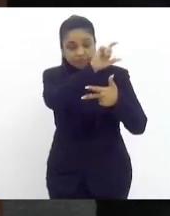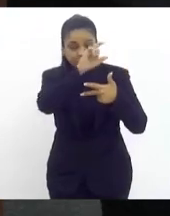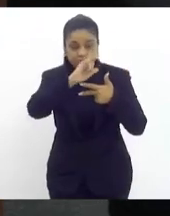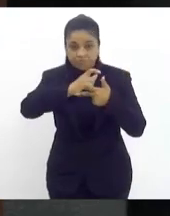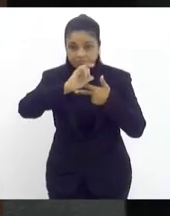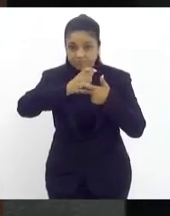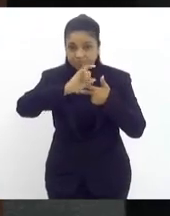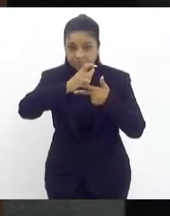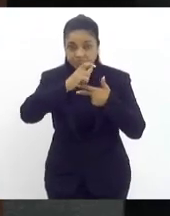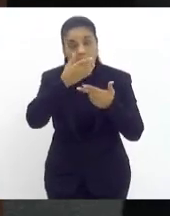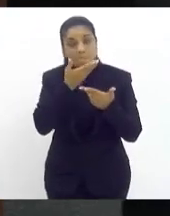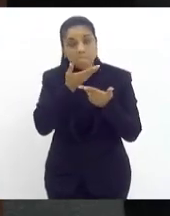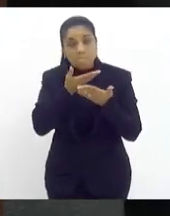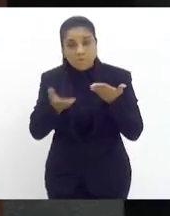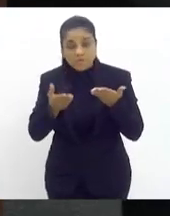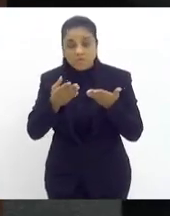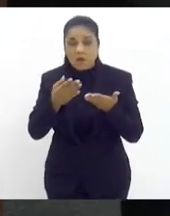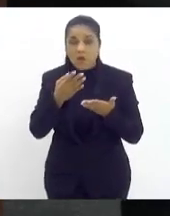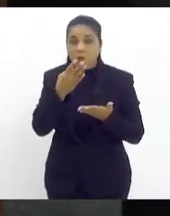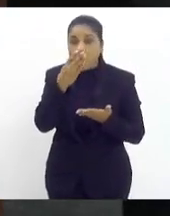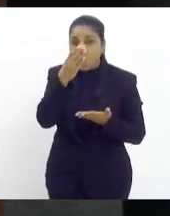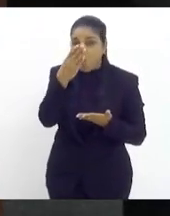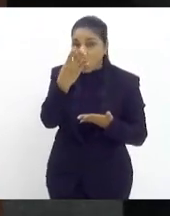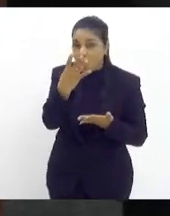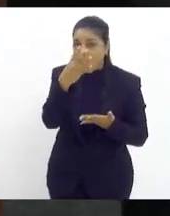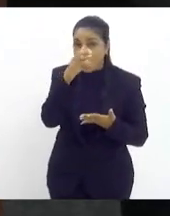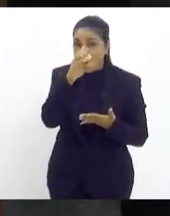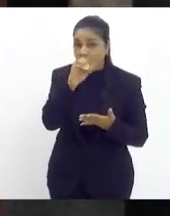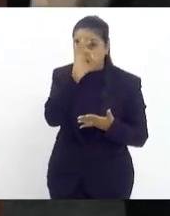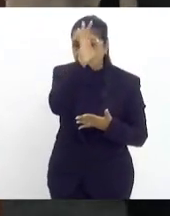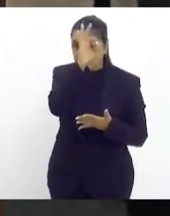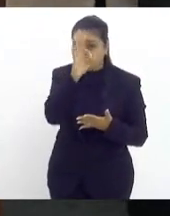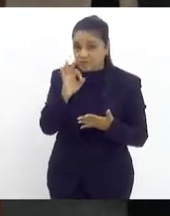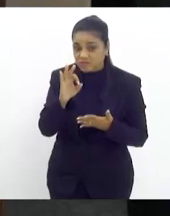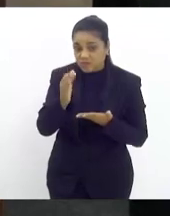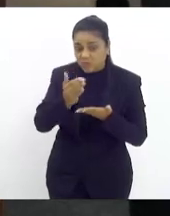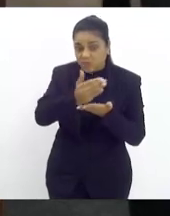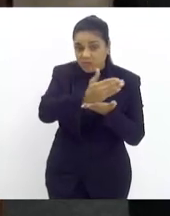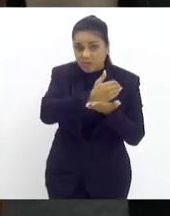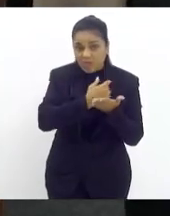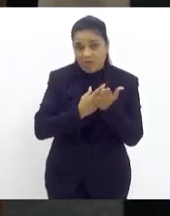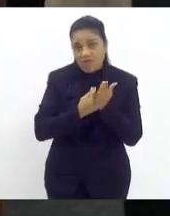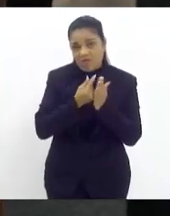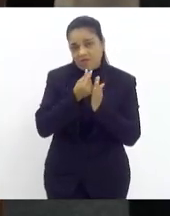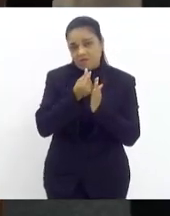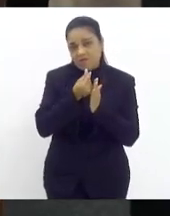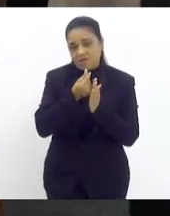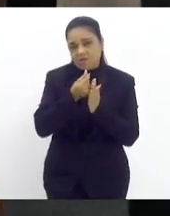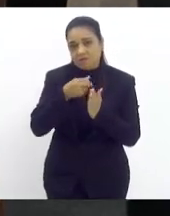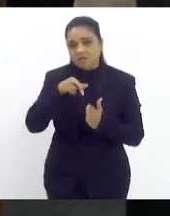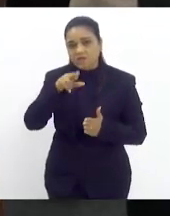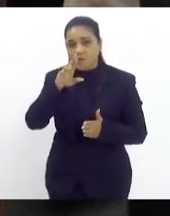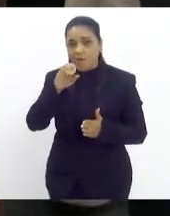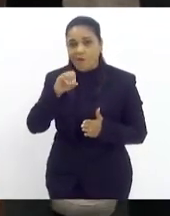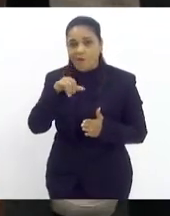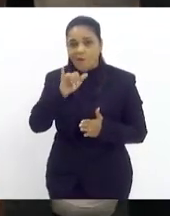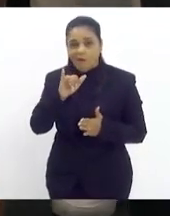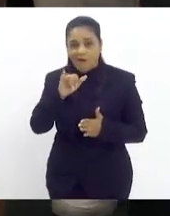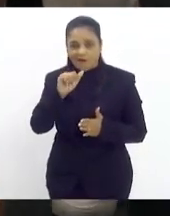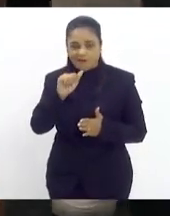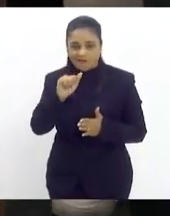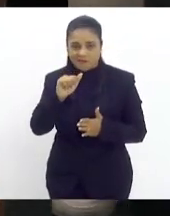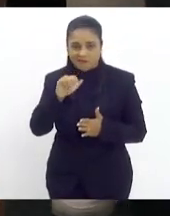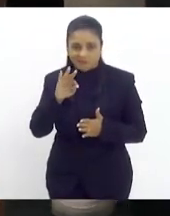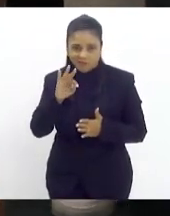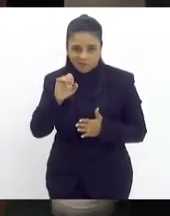perderia 40% das suas receitas de hot participações especiais e os